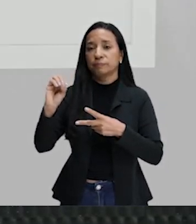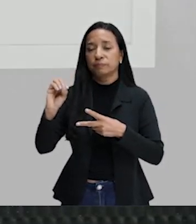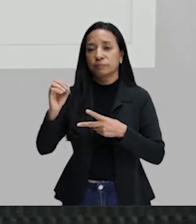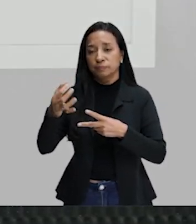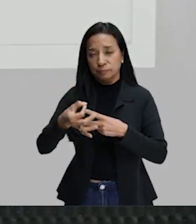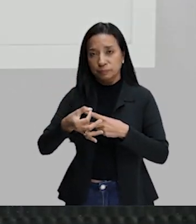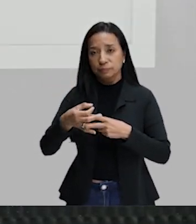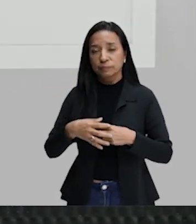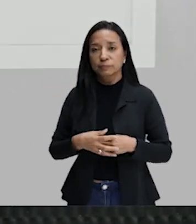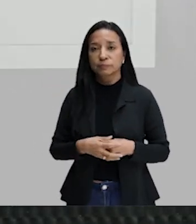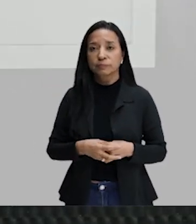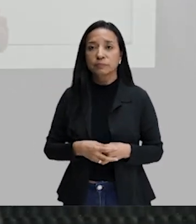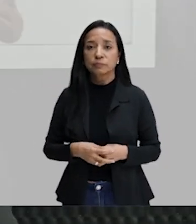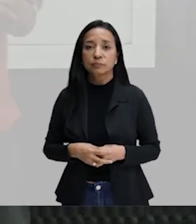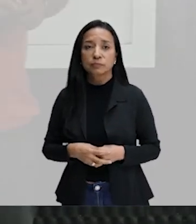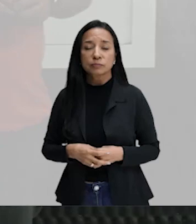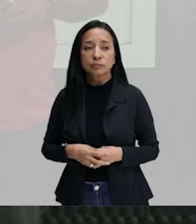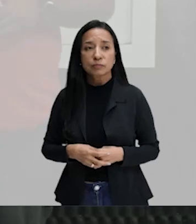certo?